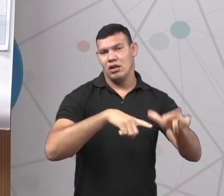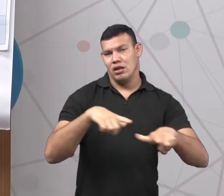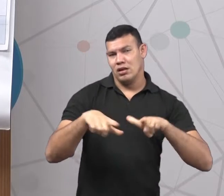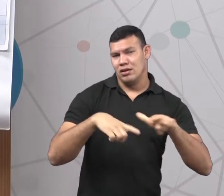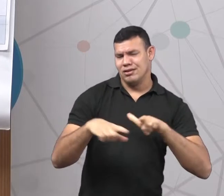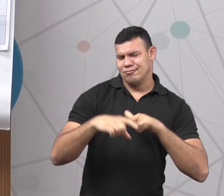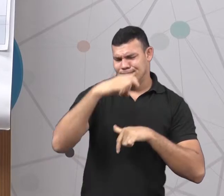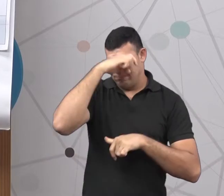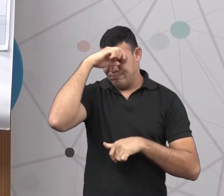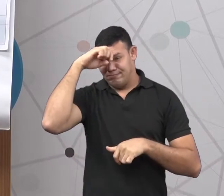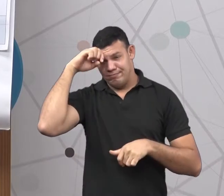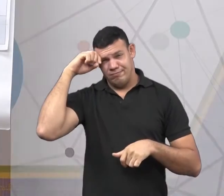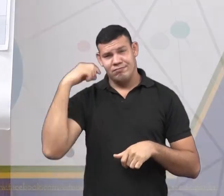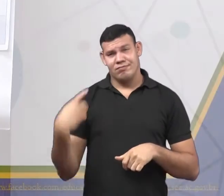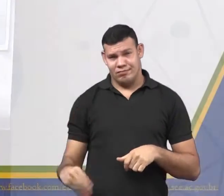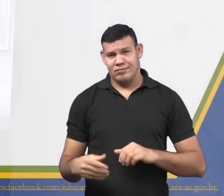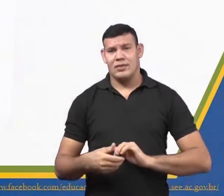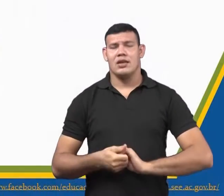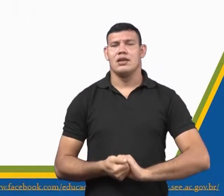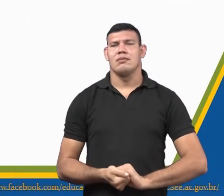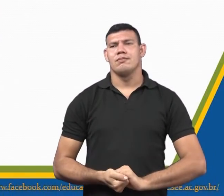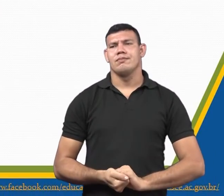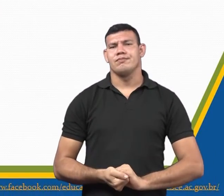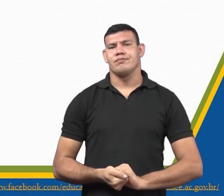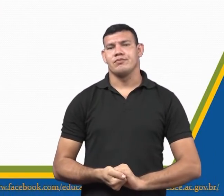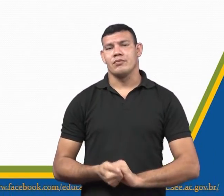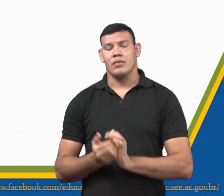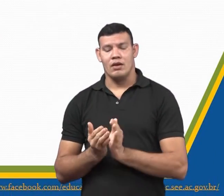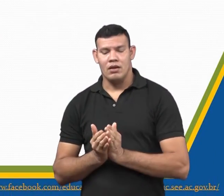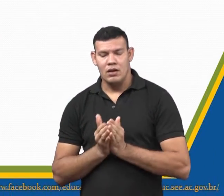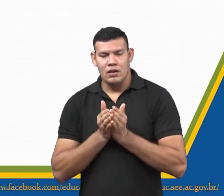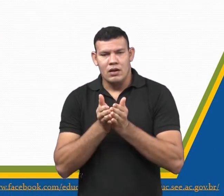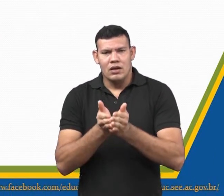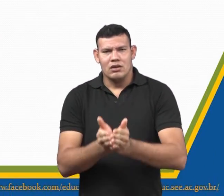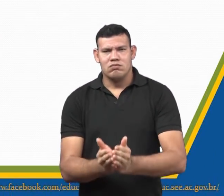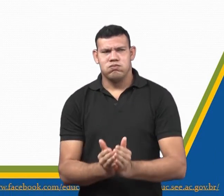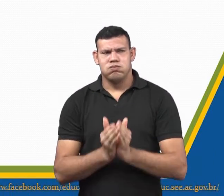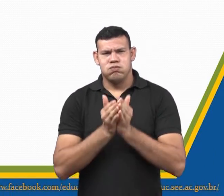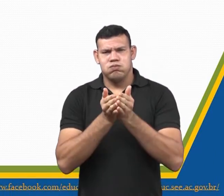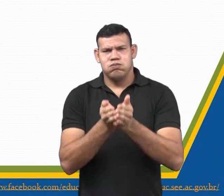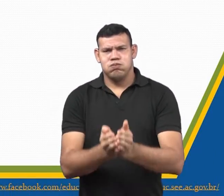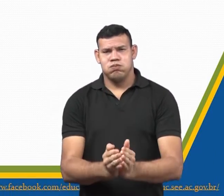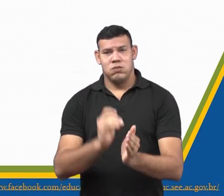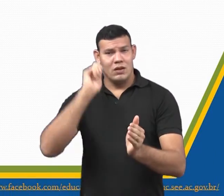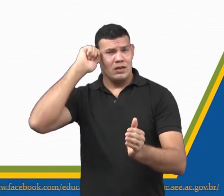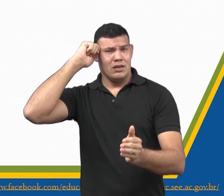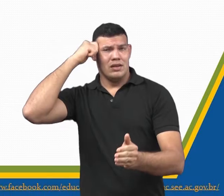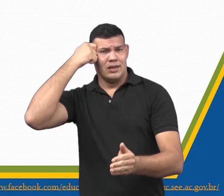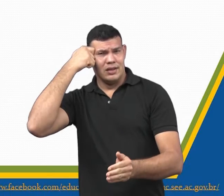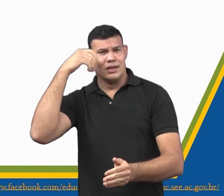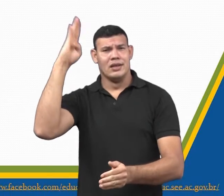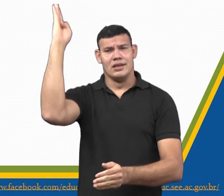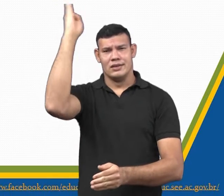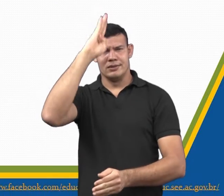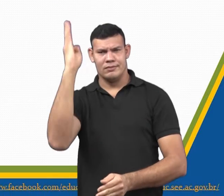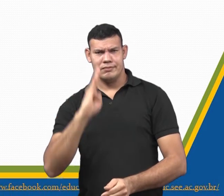um pouco sobre isso? O tráfico negreiro para o Brasil teve início por volta da década